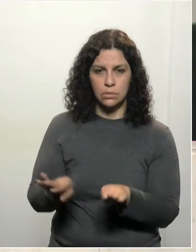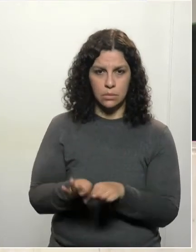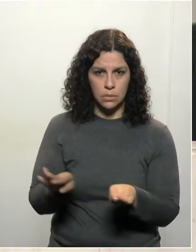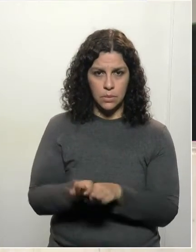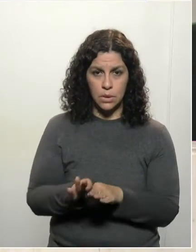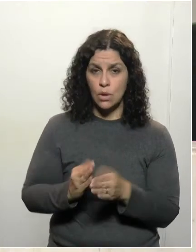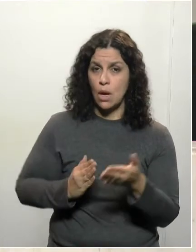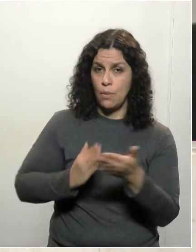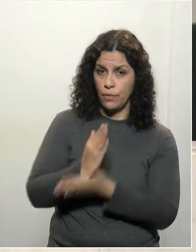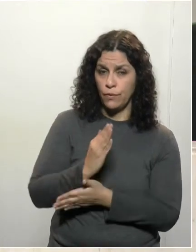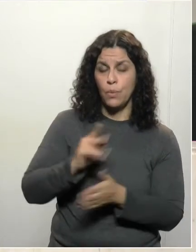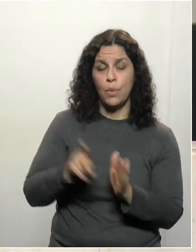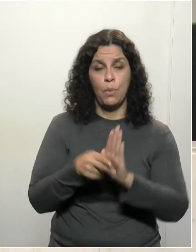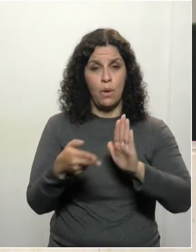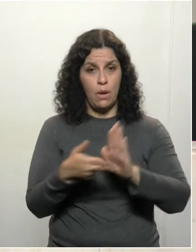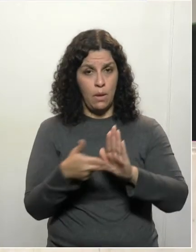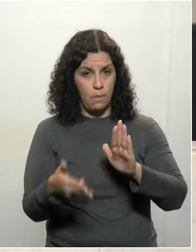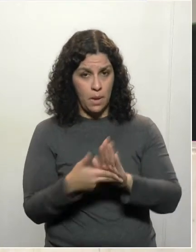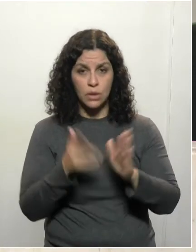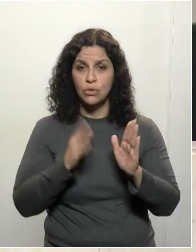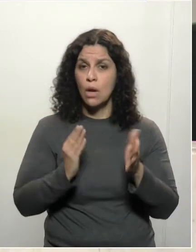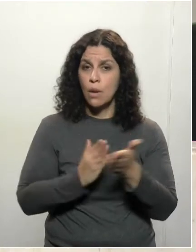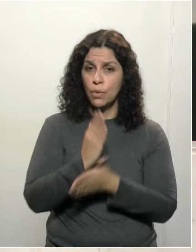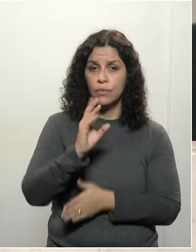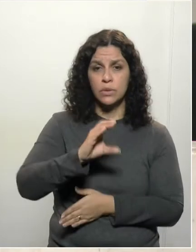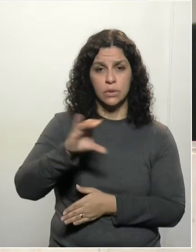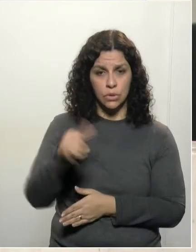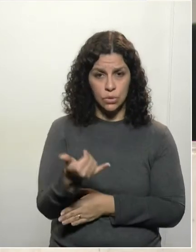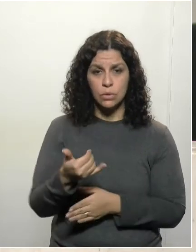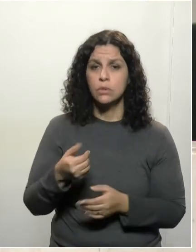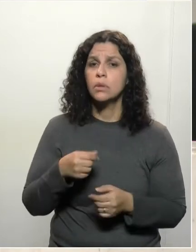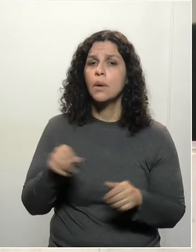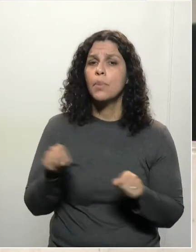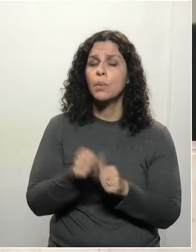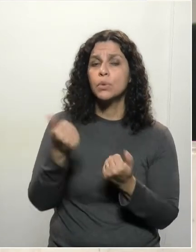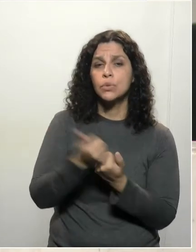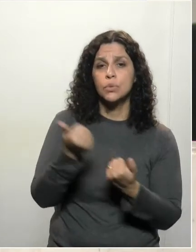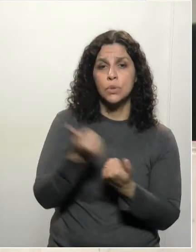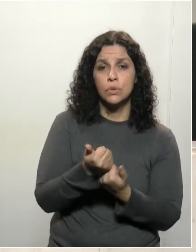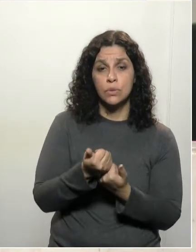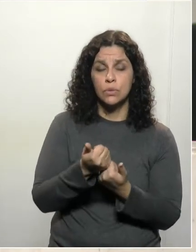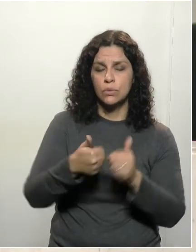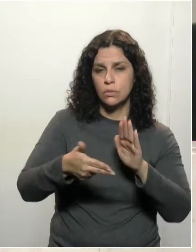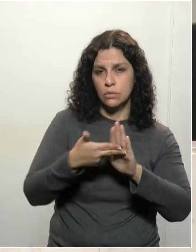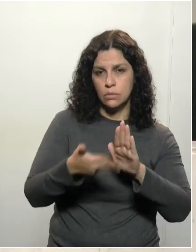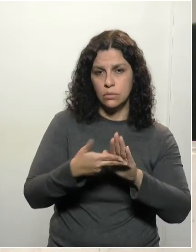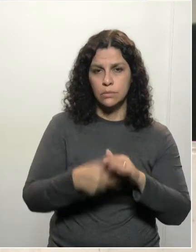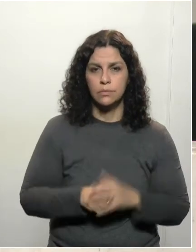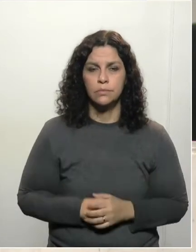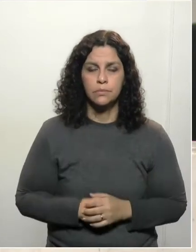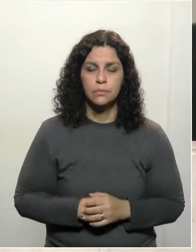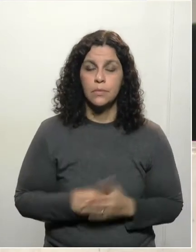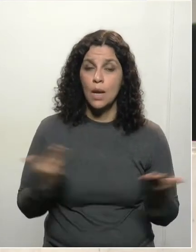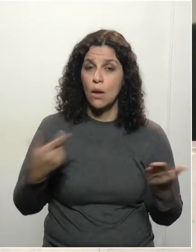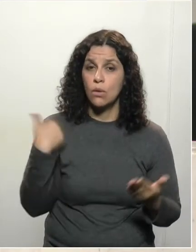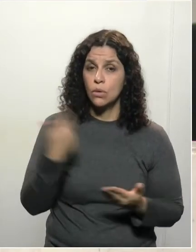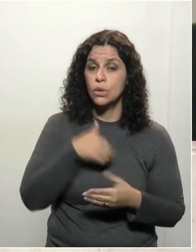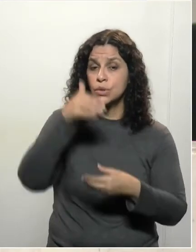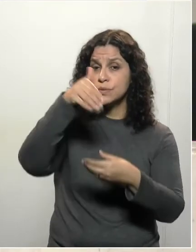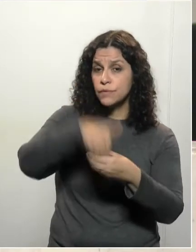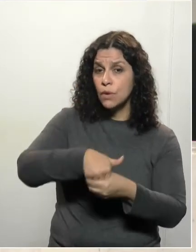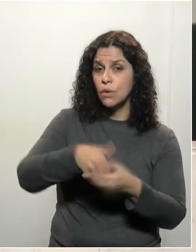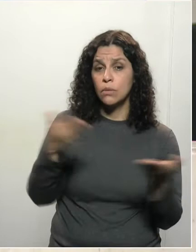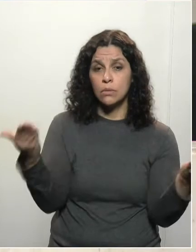Pareceres favoráveis com emenda de plenário, com parecer favorável da CCJ na forma de subemenda. Vamos submeter ao